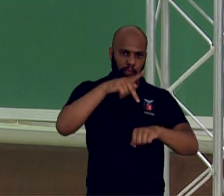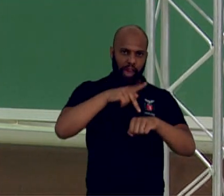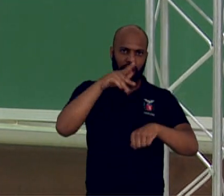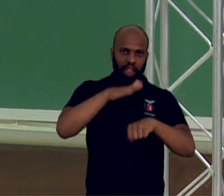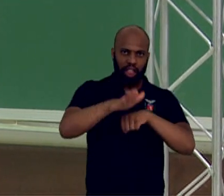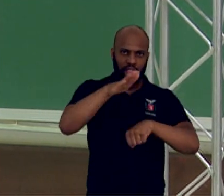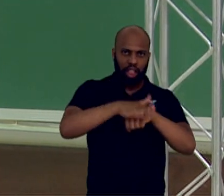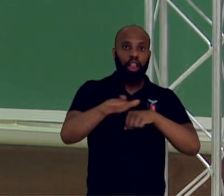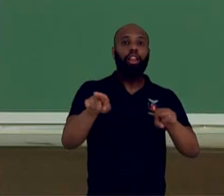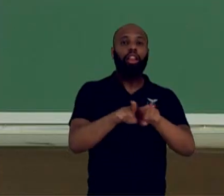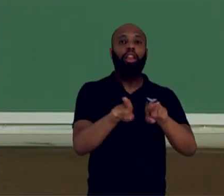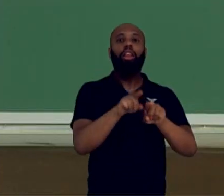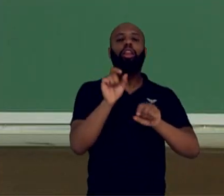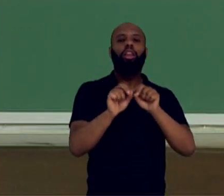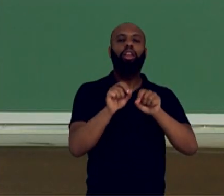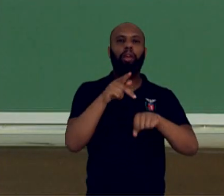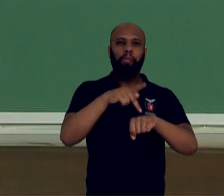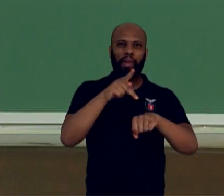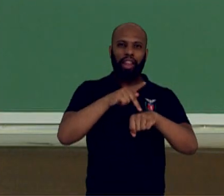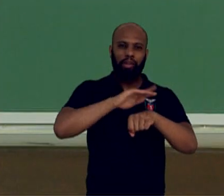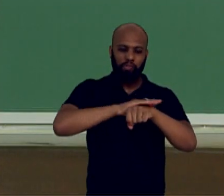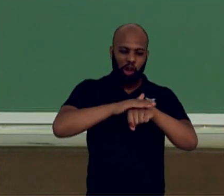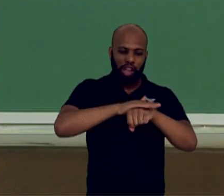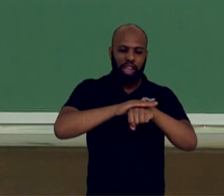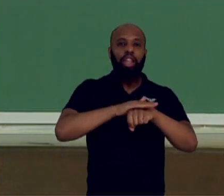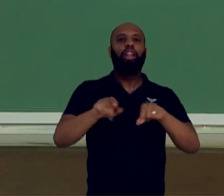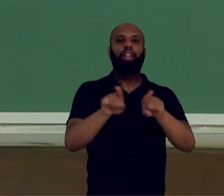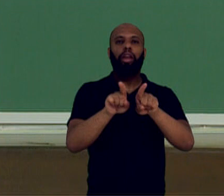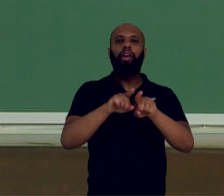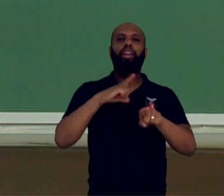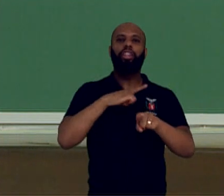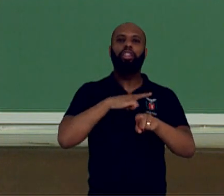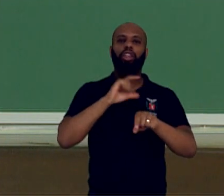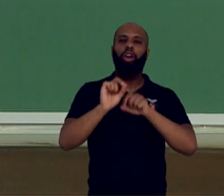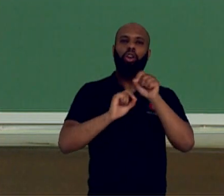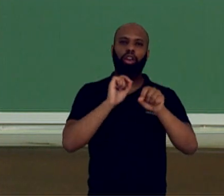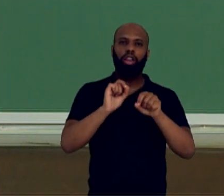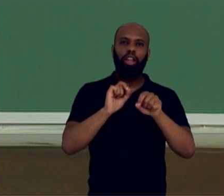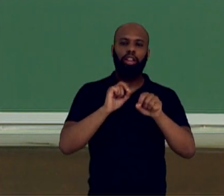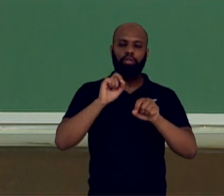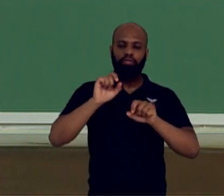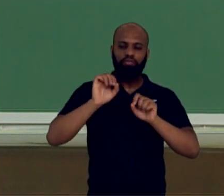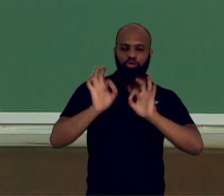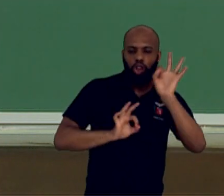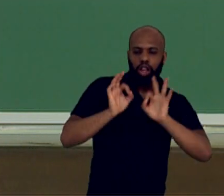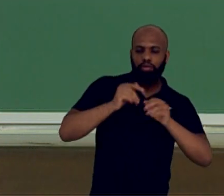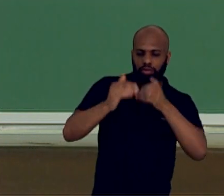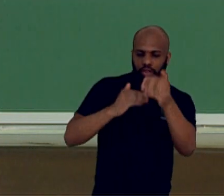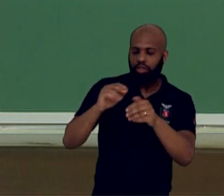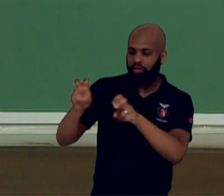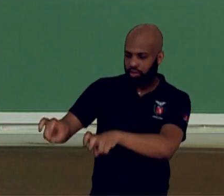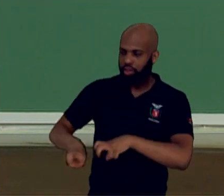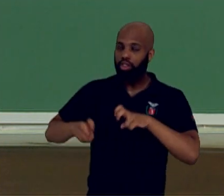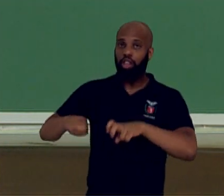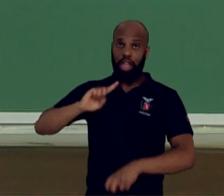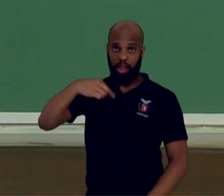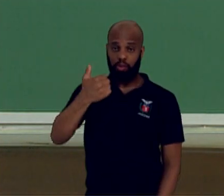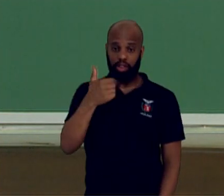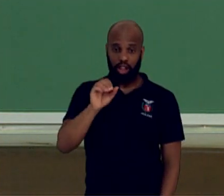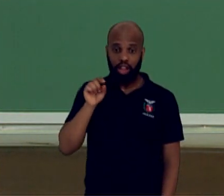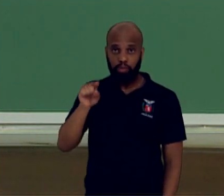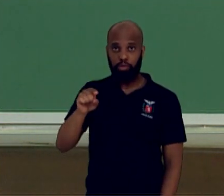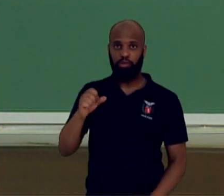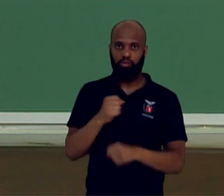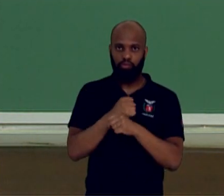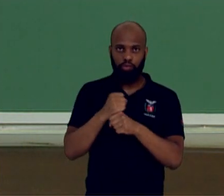que um mesmo período que outras civilizações já estavam desenvolvendo a agricultura. Depois, 10 mil anos, foi